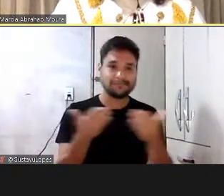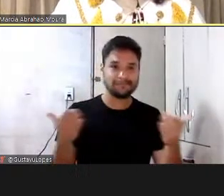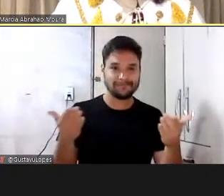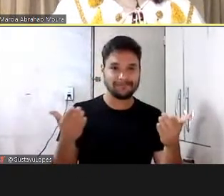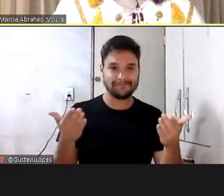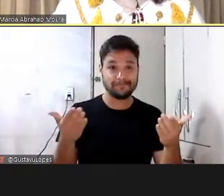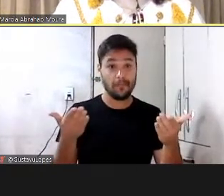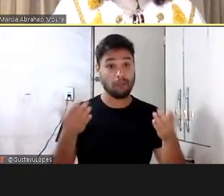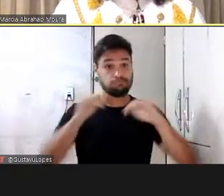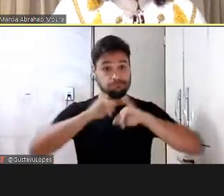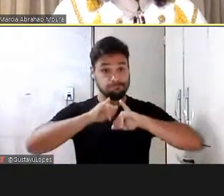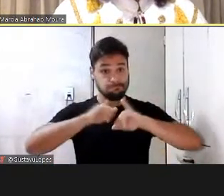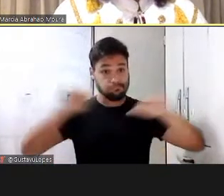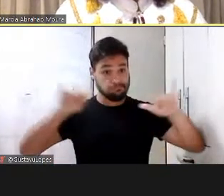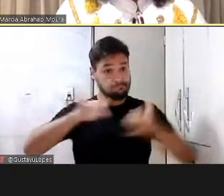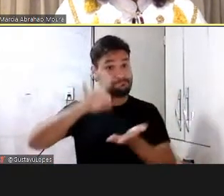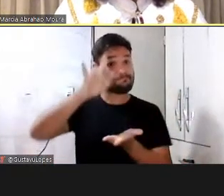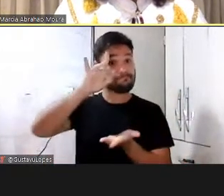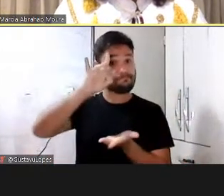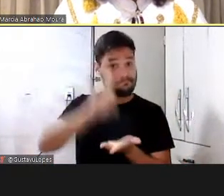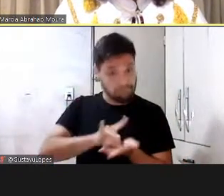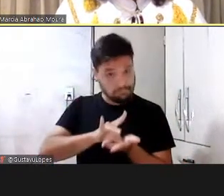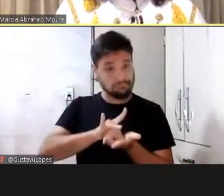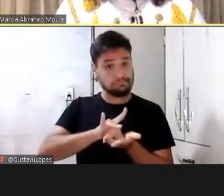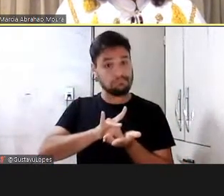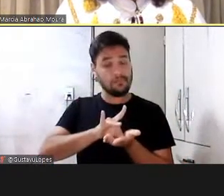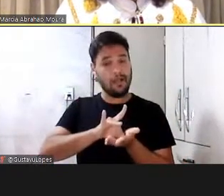Declaro instalados